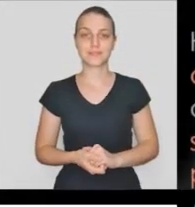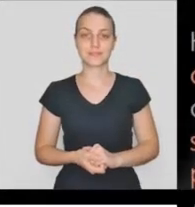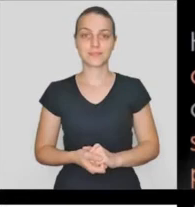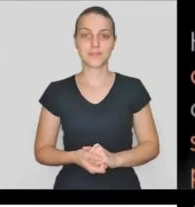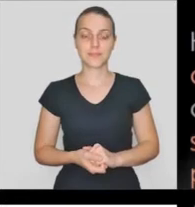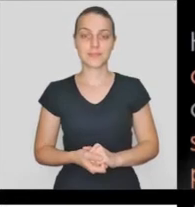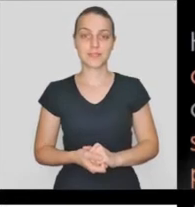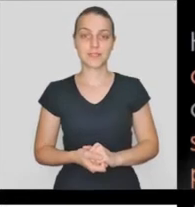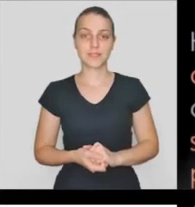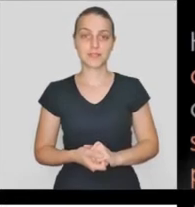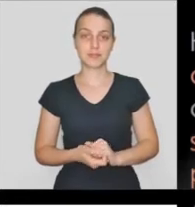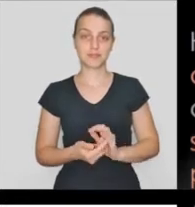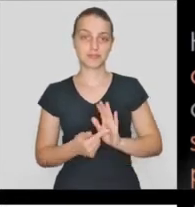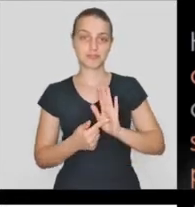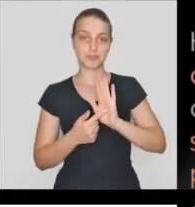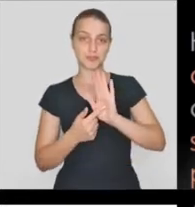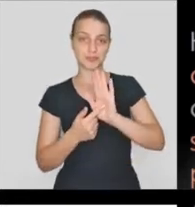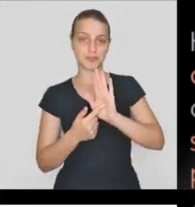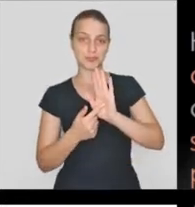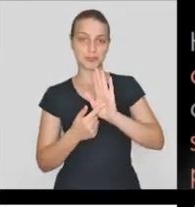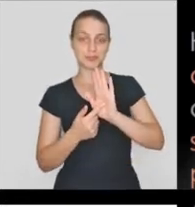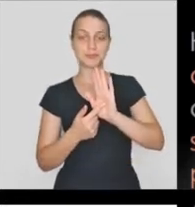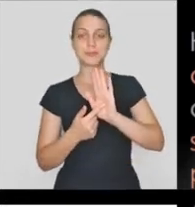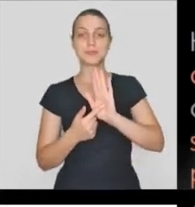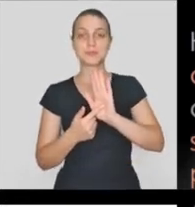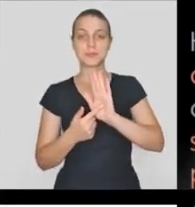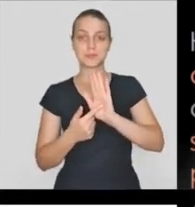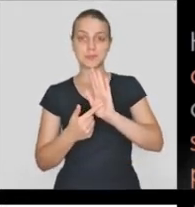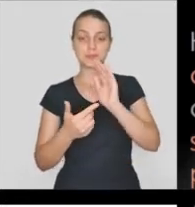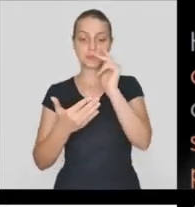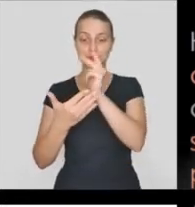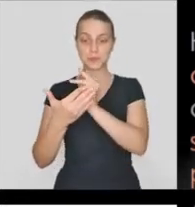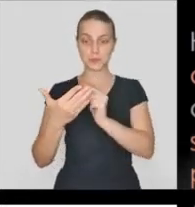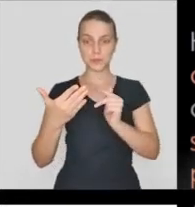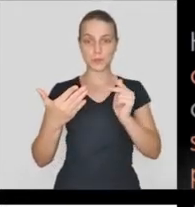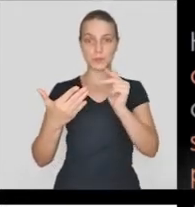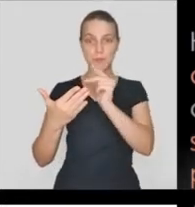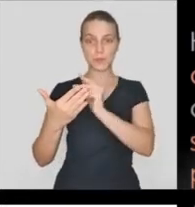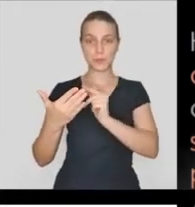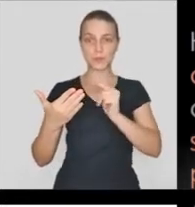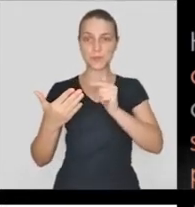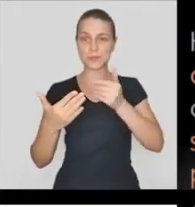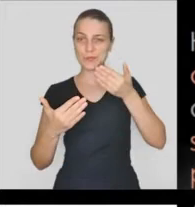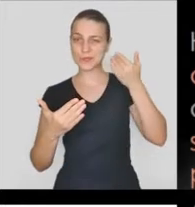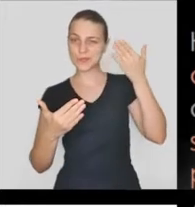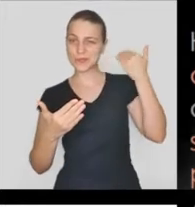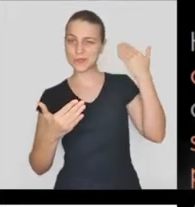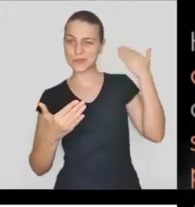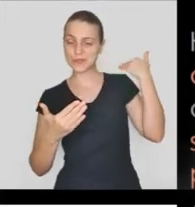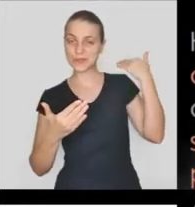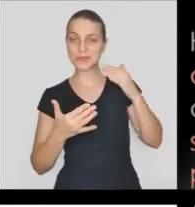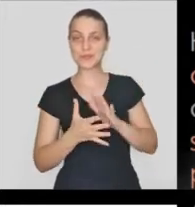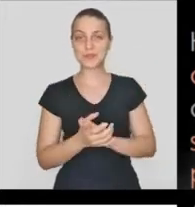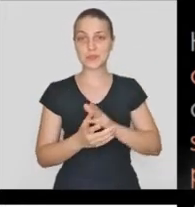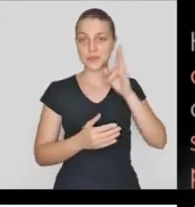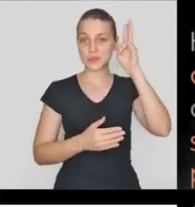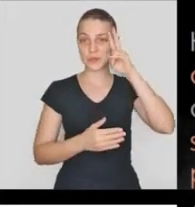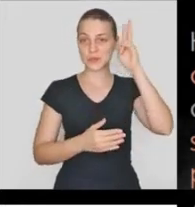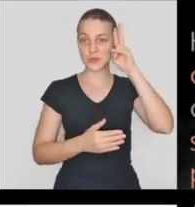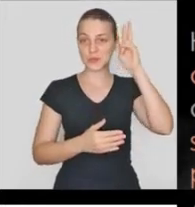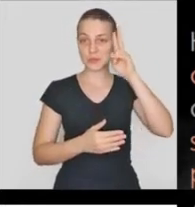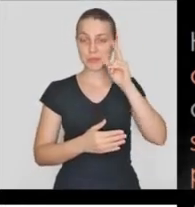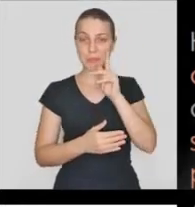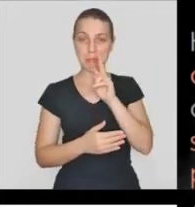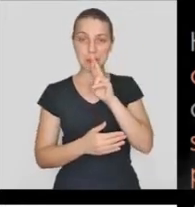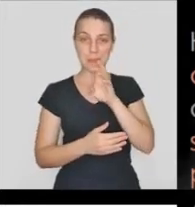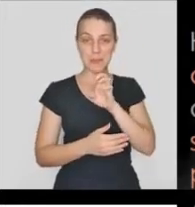Aqui nós vemos uma representação em pinturas rupestres, aquelas feitas na pré-história, né? A história humana